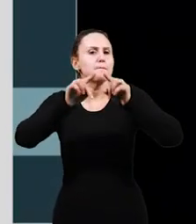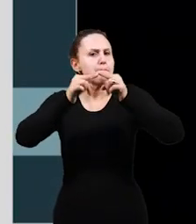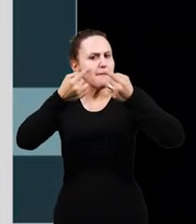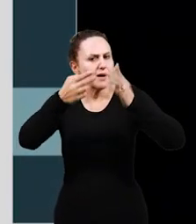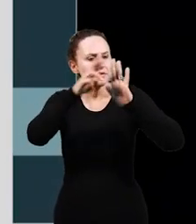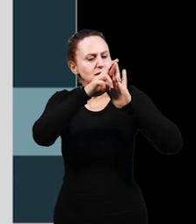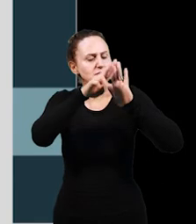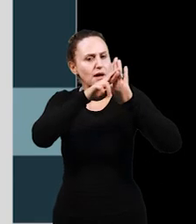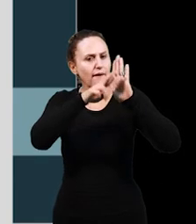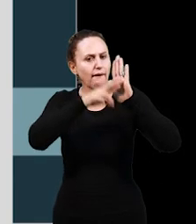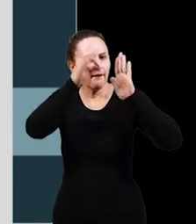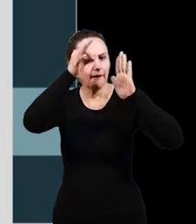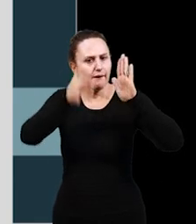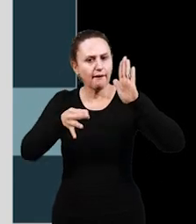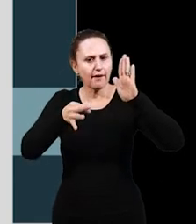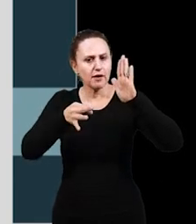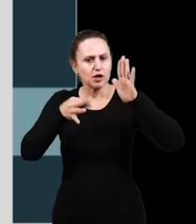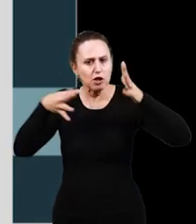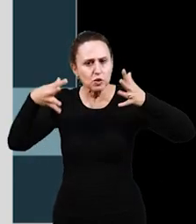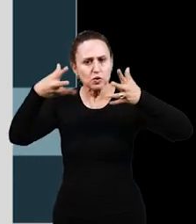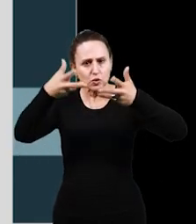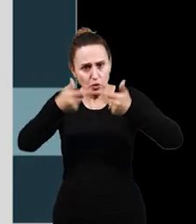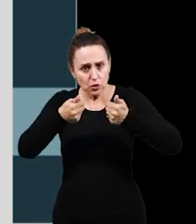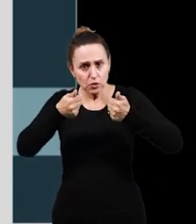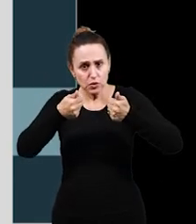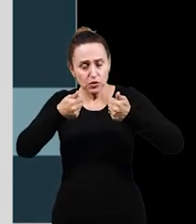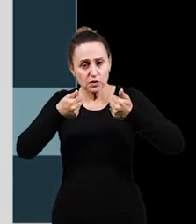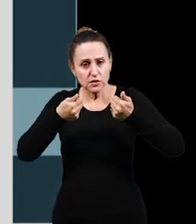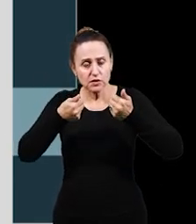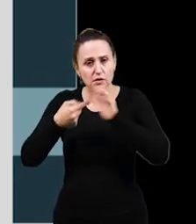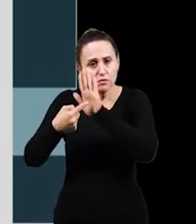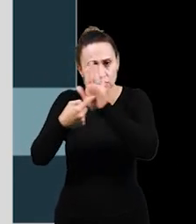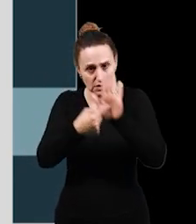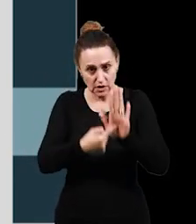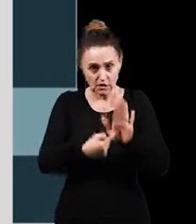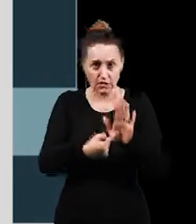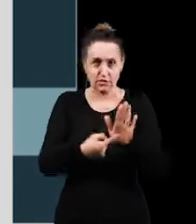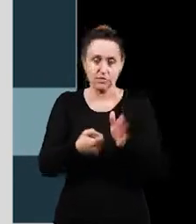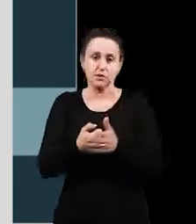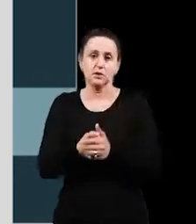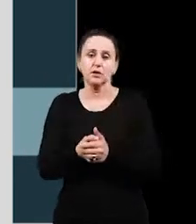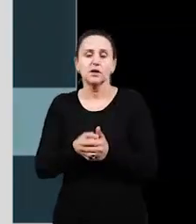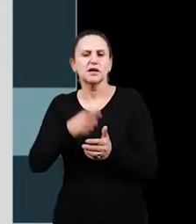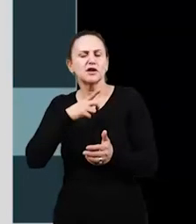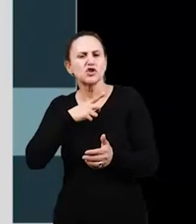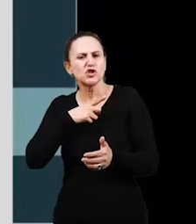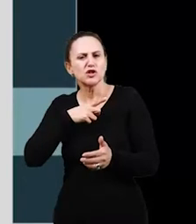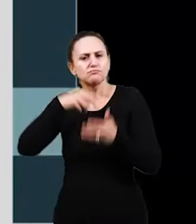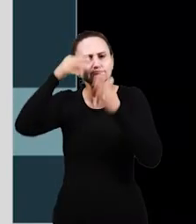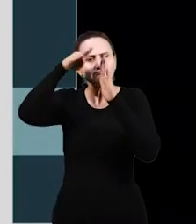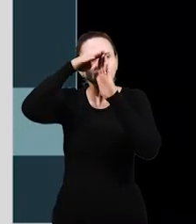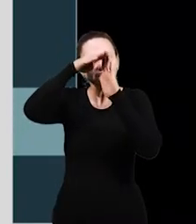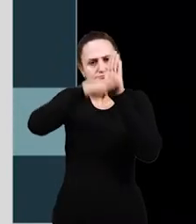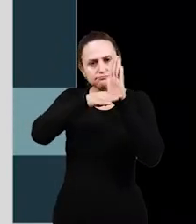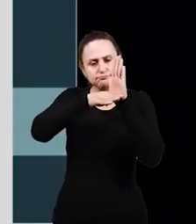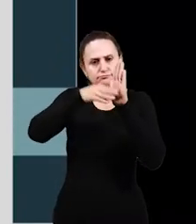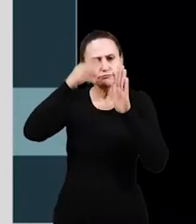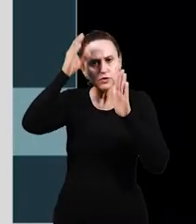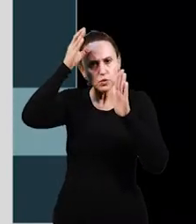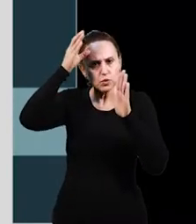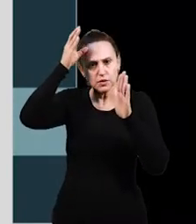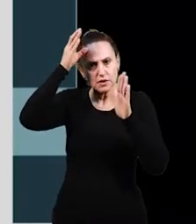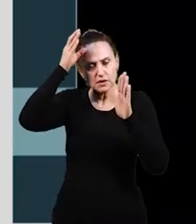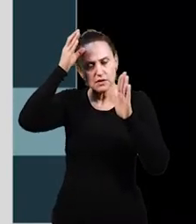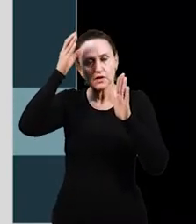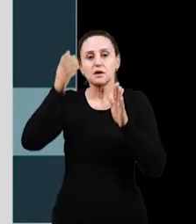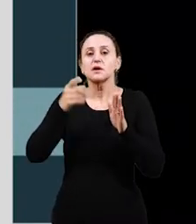regras e Convenções as quais todos os falantes estão expostos e que funciona no nível do inconsciente e pela estrutura a